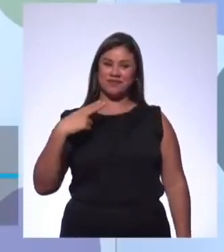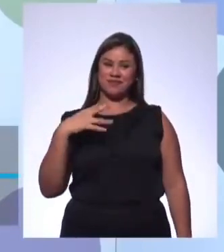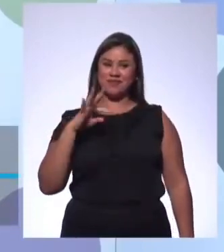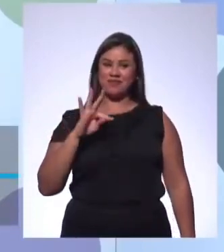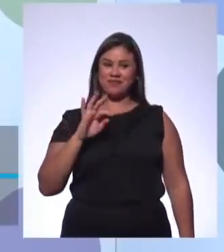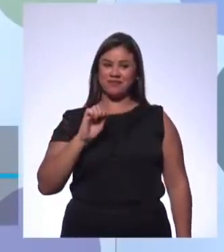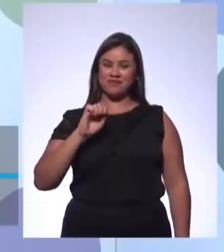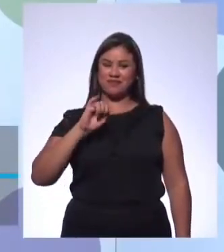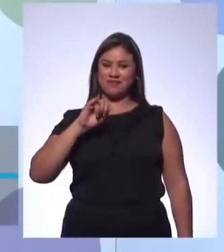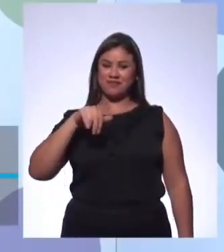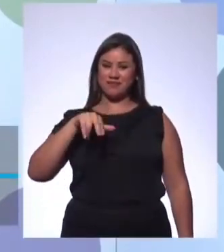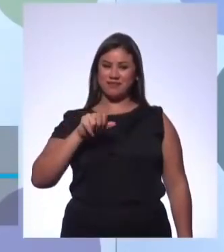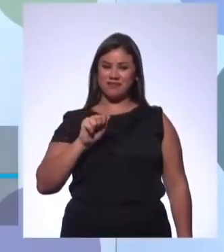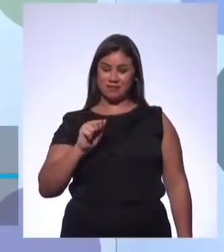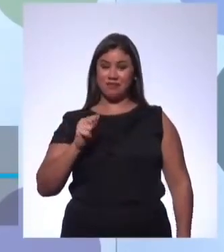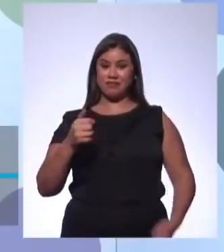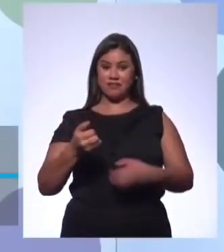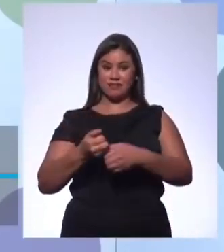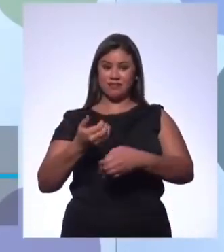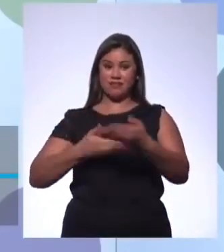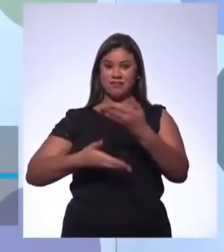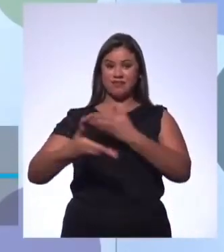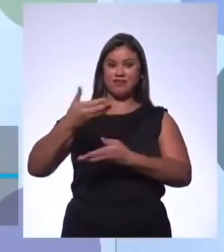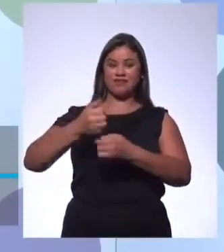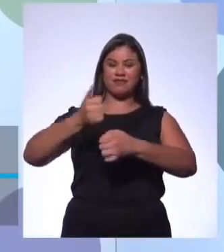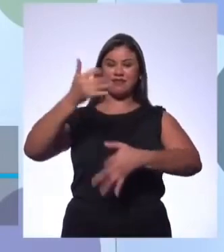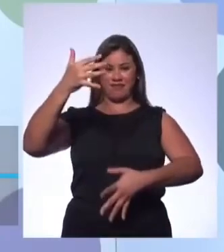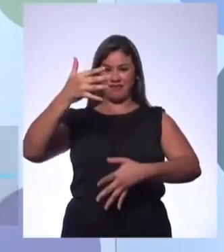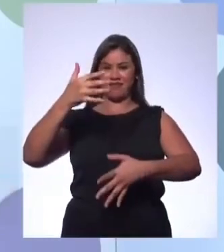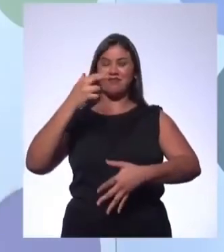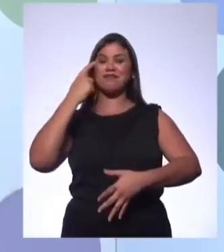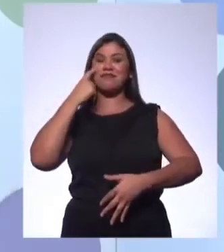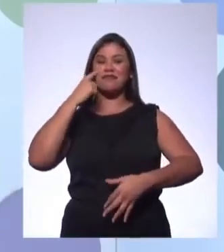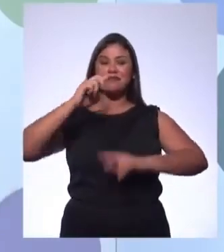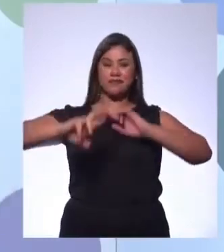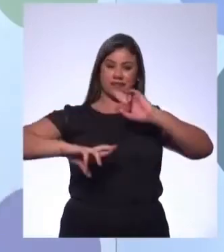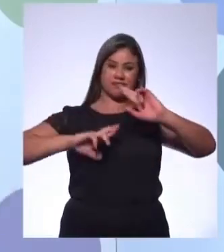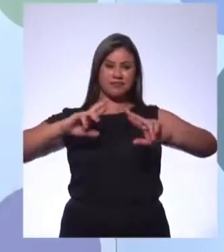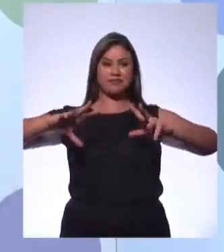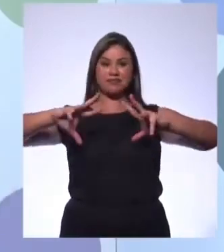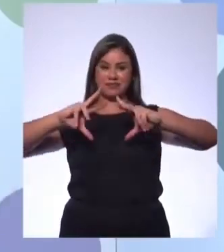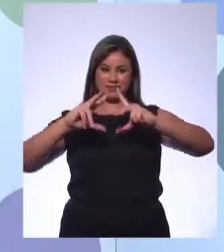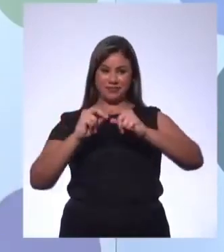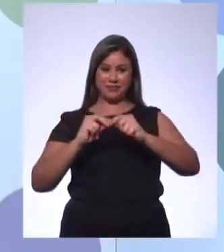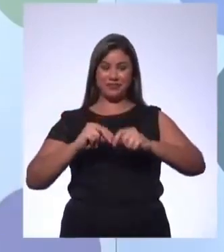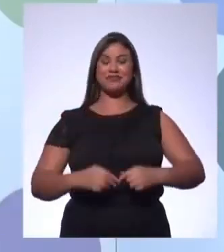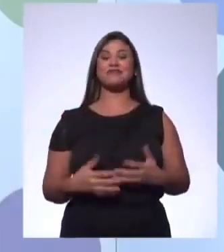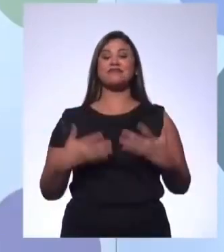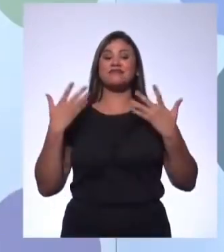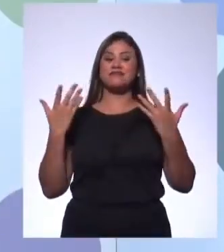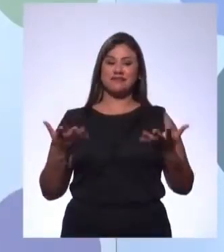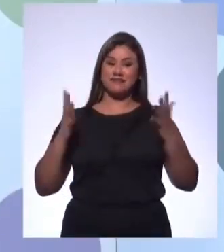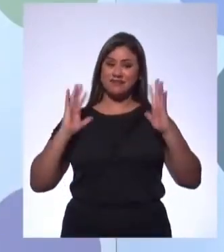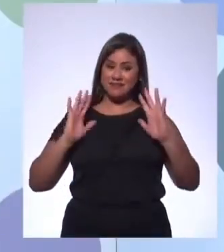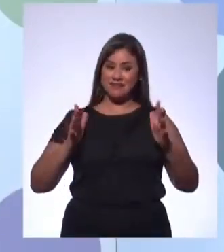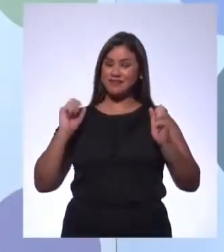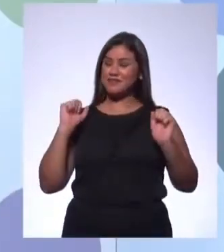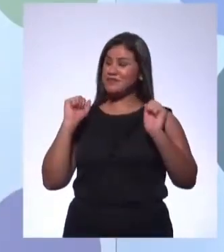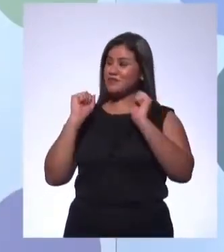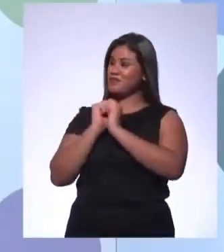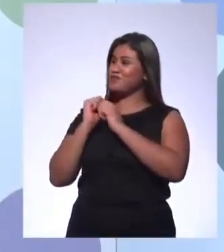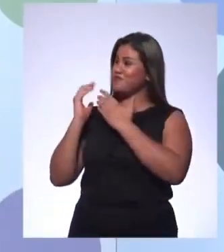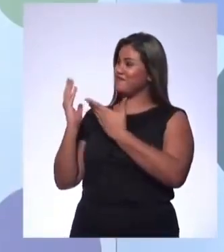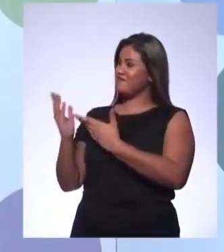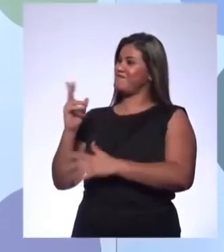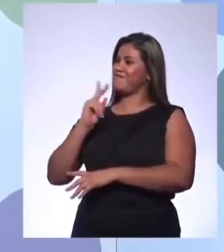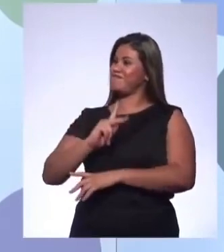professora Tayana, estarei mediando aí o chat, acompanhando a participação de vocês e já estou aqui com ele,